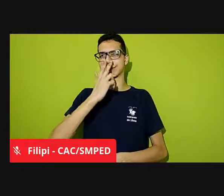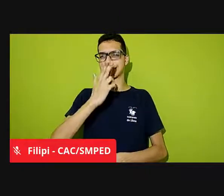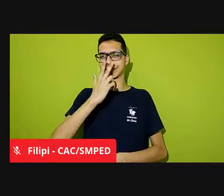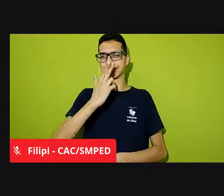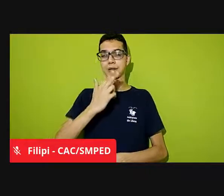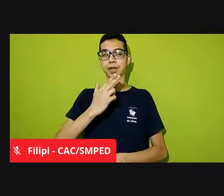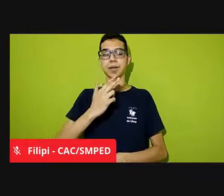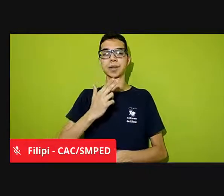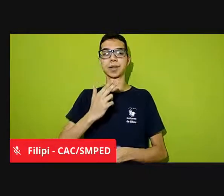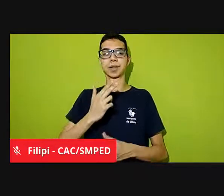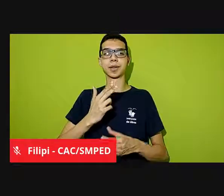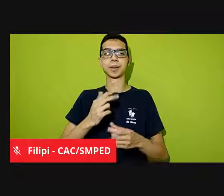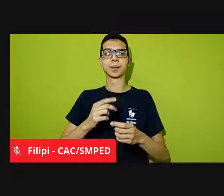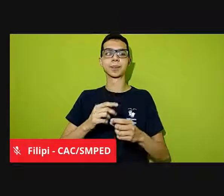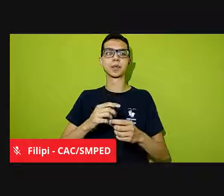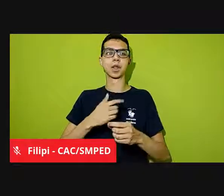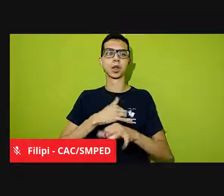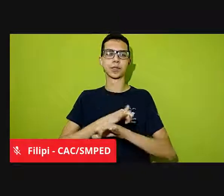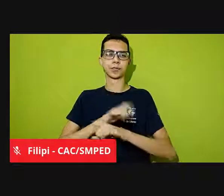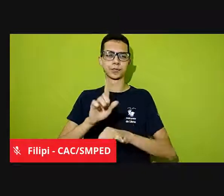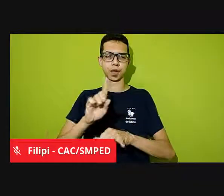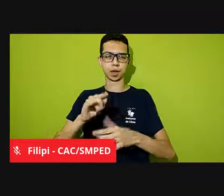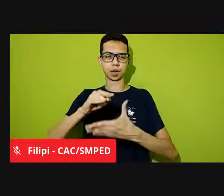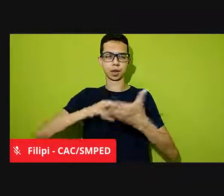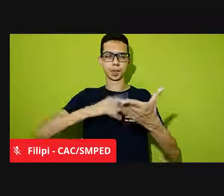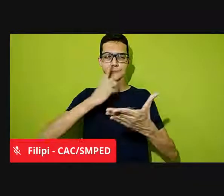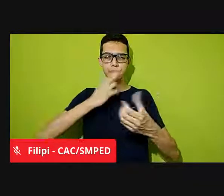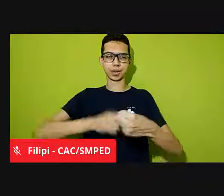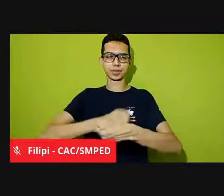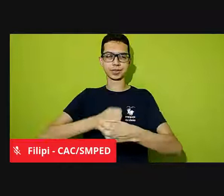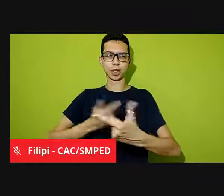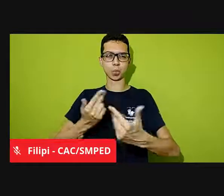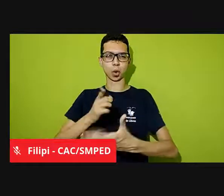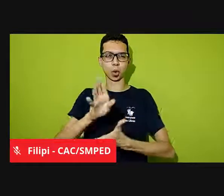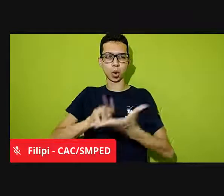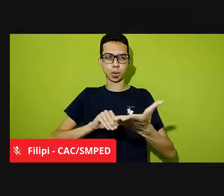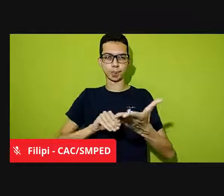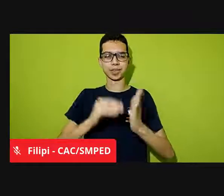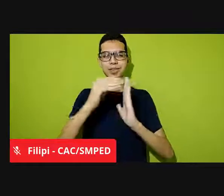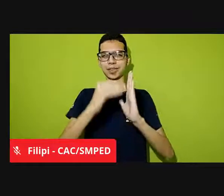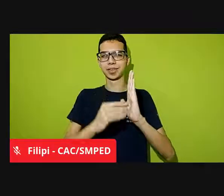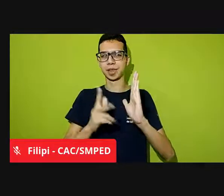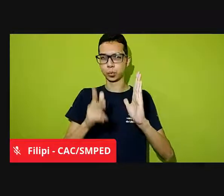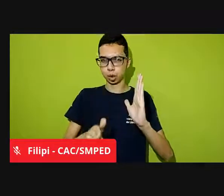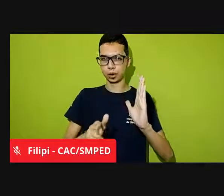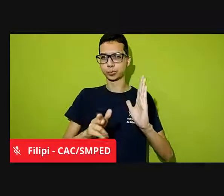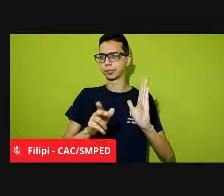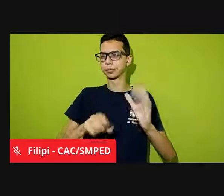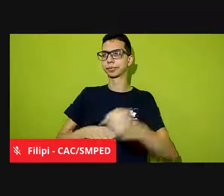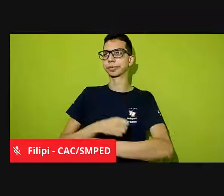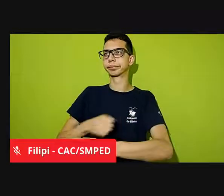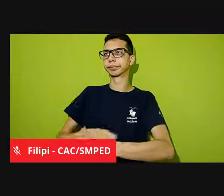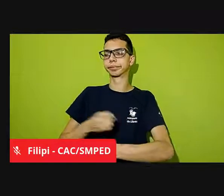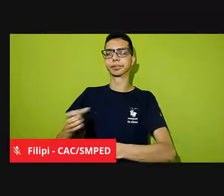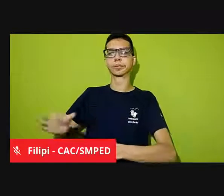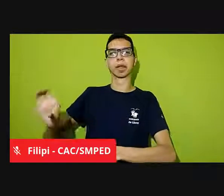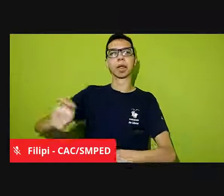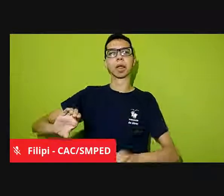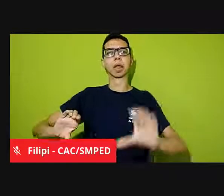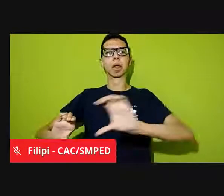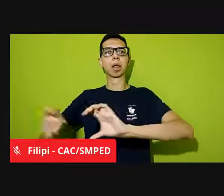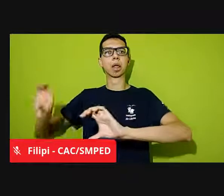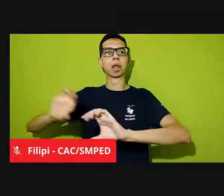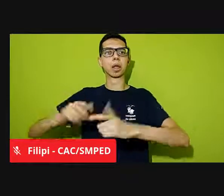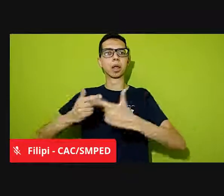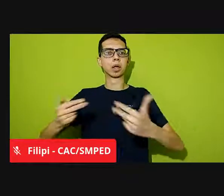receita de bolo, nem, né, de uma cartilha, né, que a gente vai lá, se copia, né, dá o Ctrl C, Ctrl V. Eu estou falando de bases